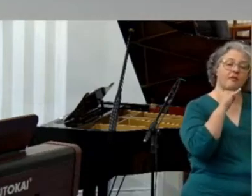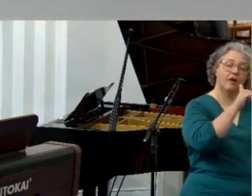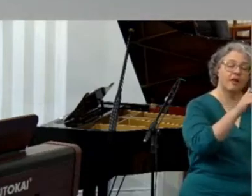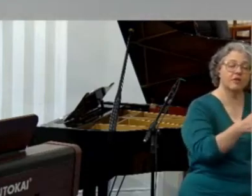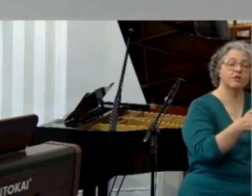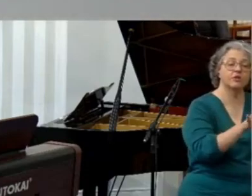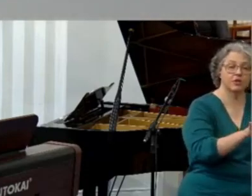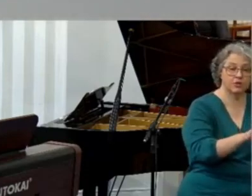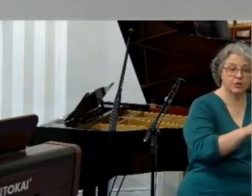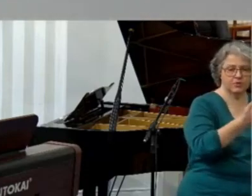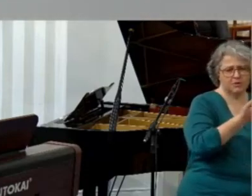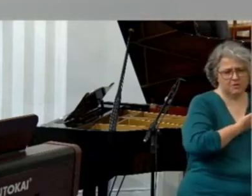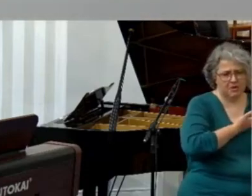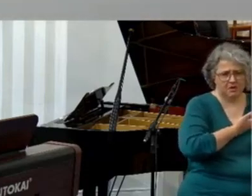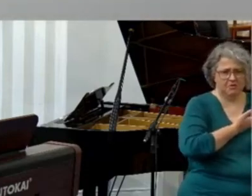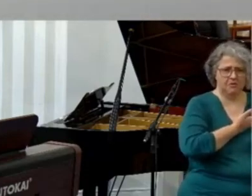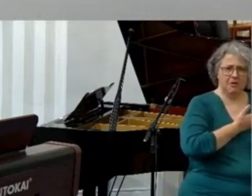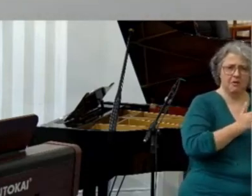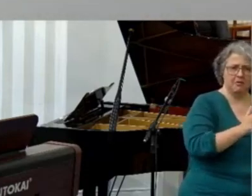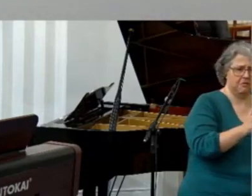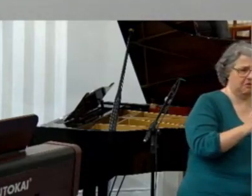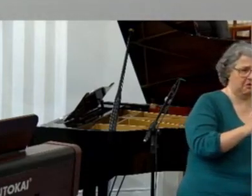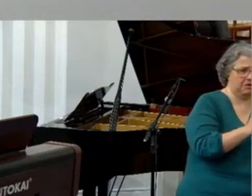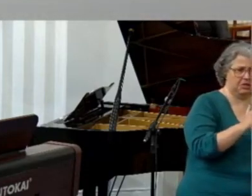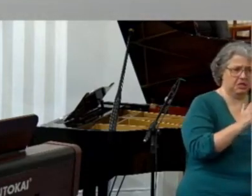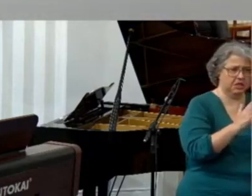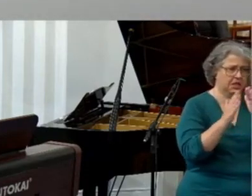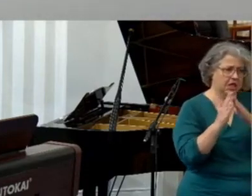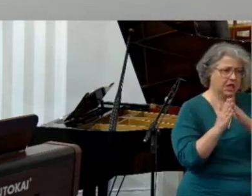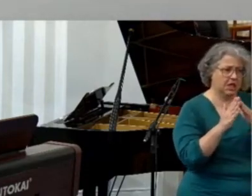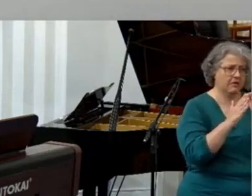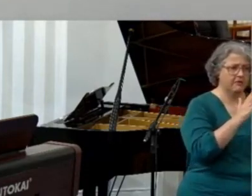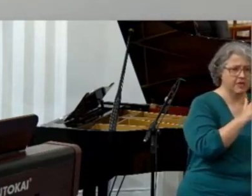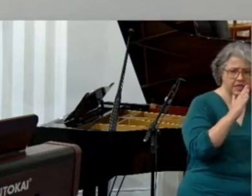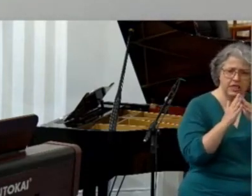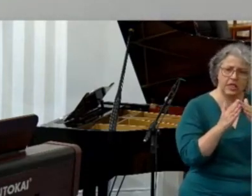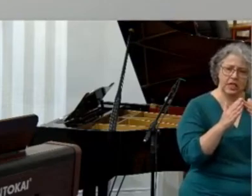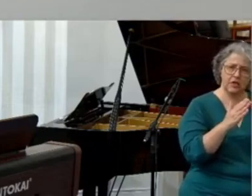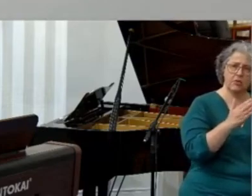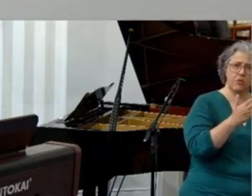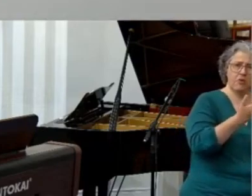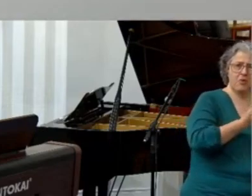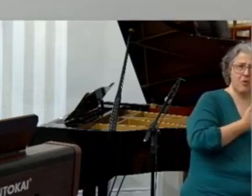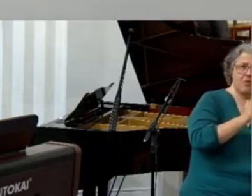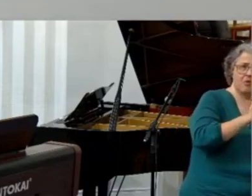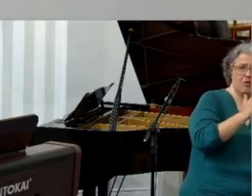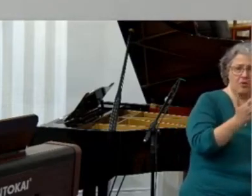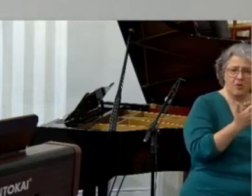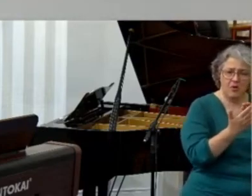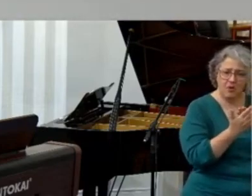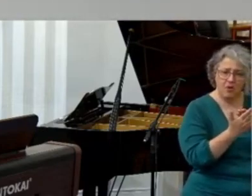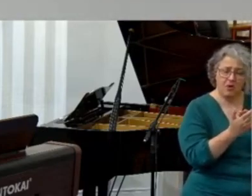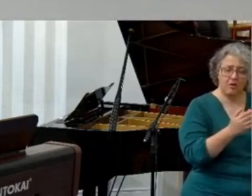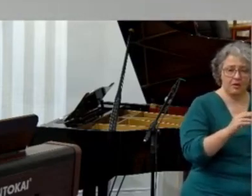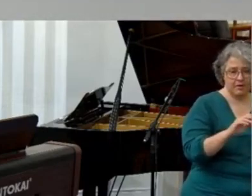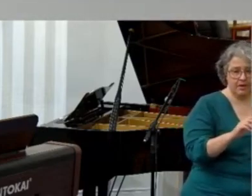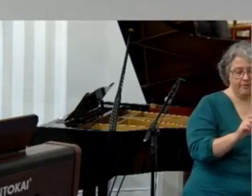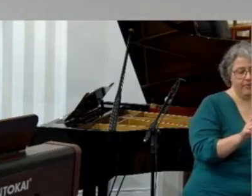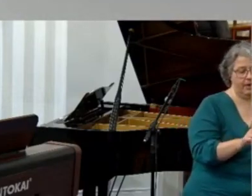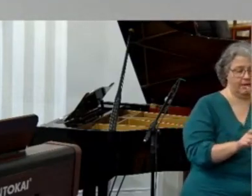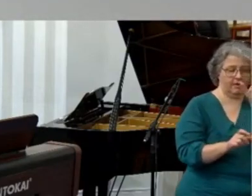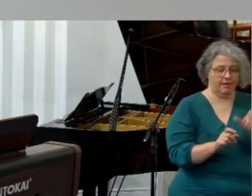amiguinho, que pode ser do condomínio, pode ser da escola, ali na hora do recreio. Mas no outro